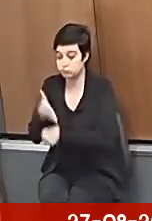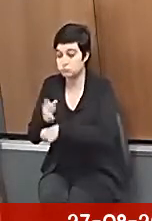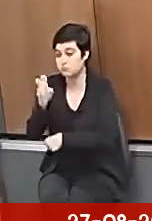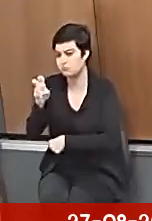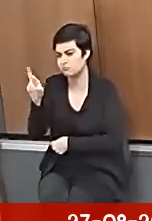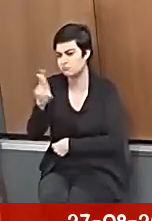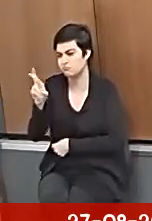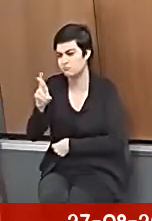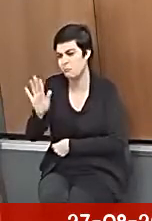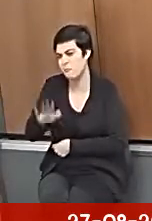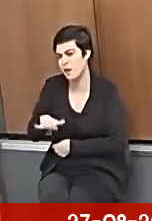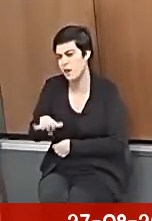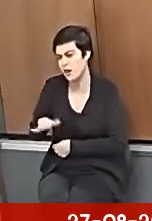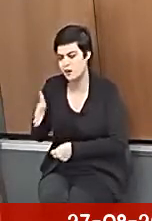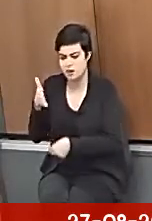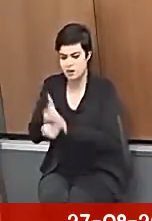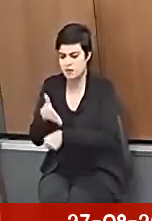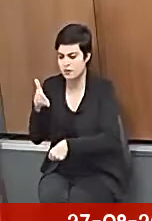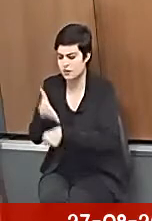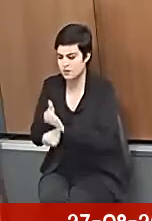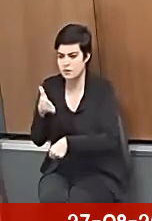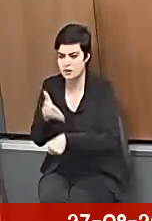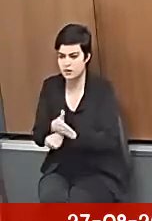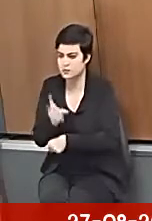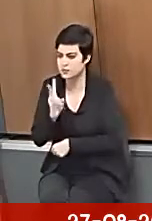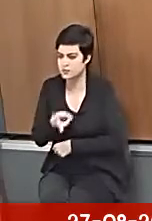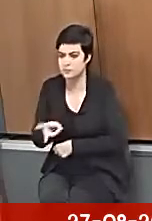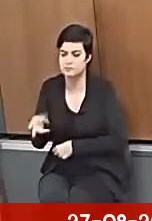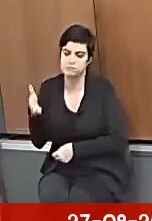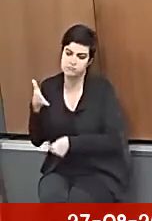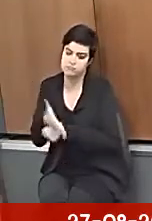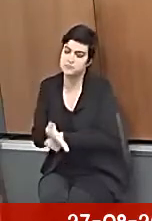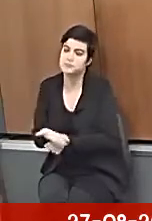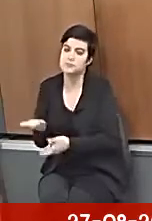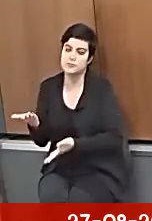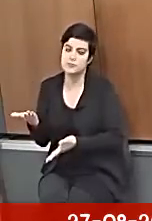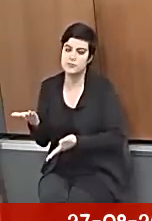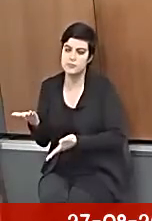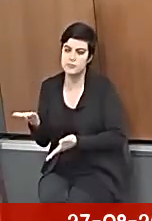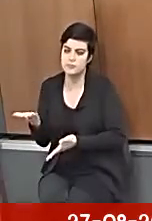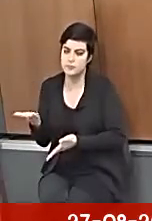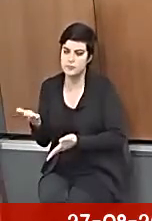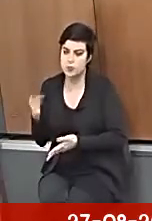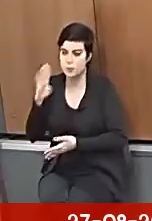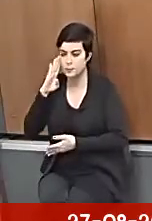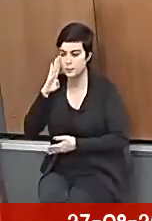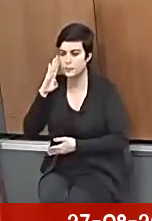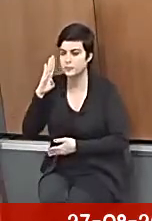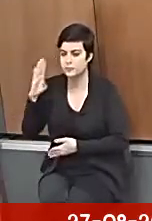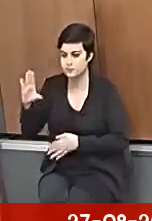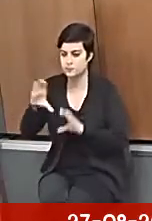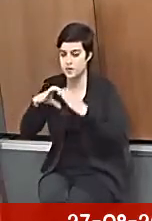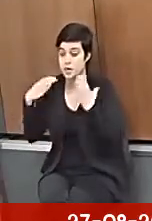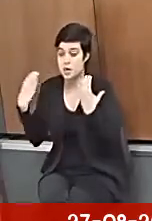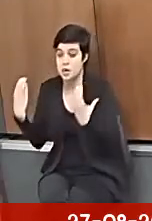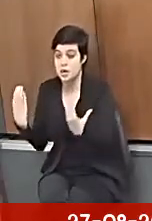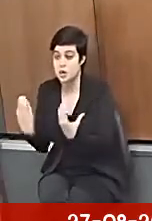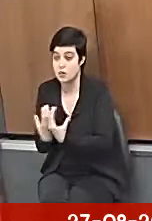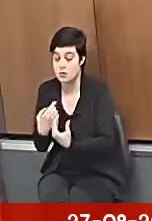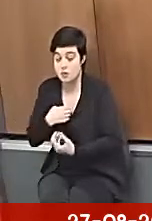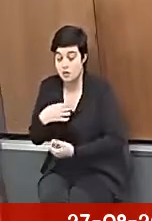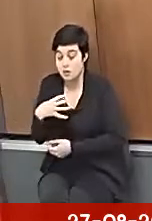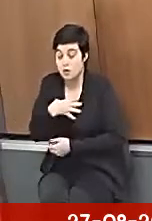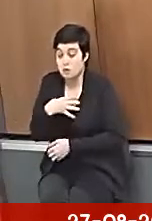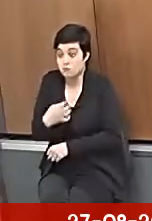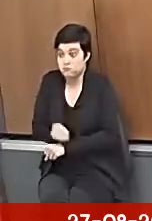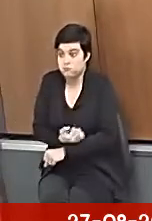né meia de geral a gente pagava 6 geral entrava passava na catraca entrar pelo hall principal aquilo ali me deslumbrava